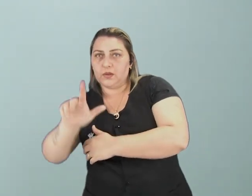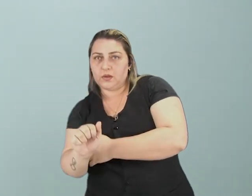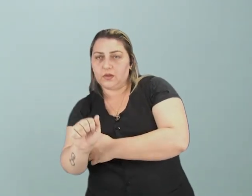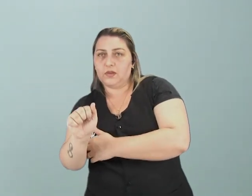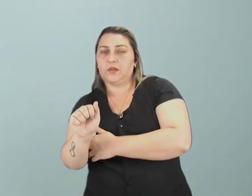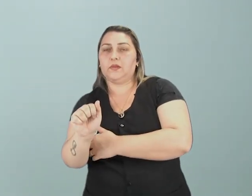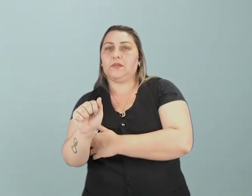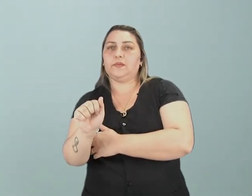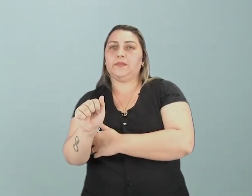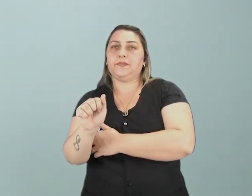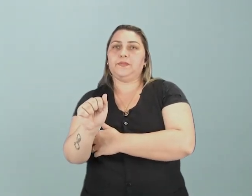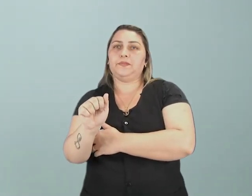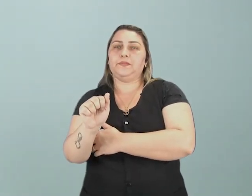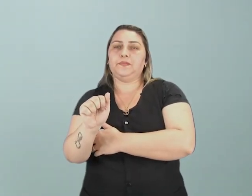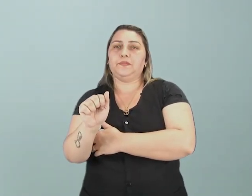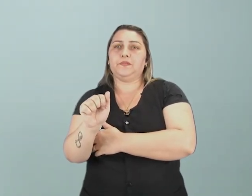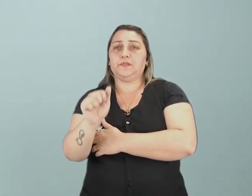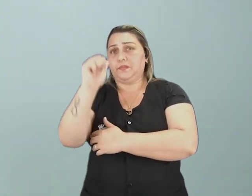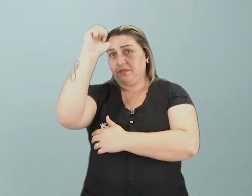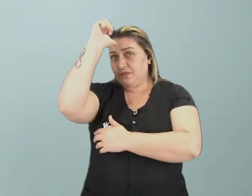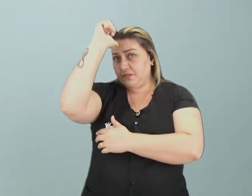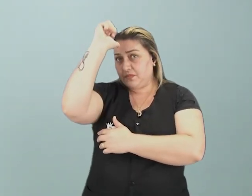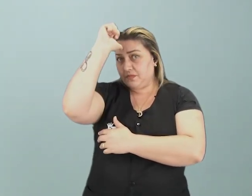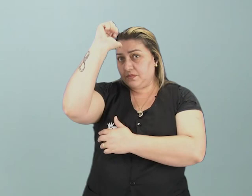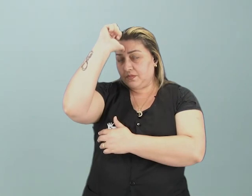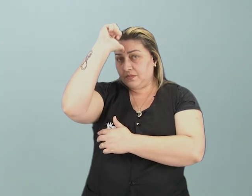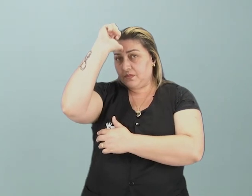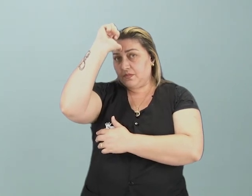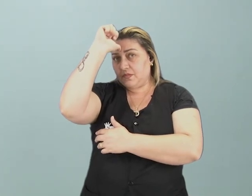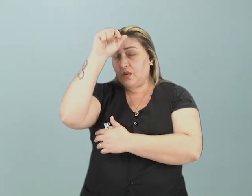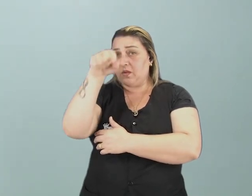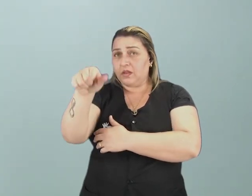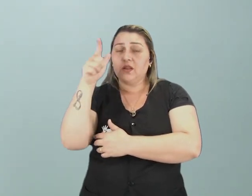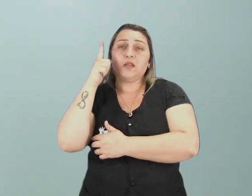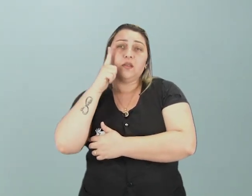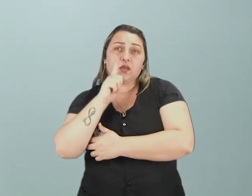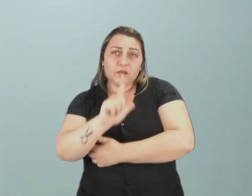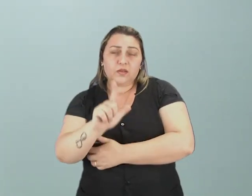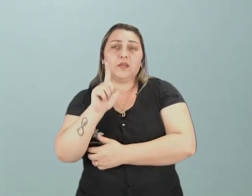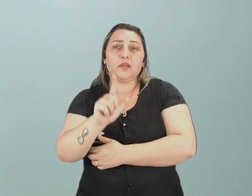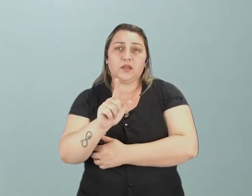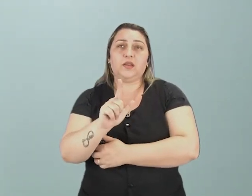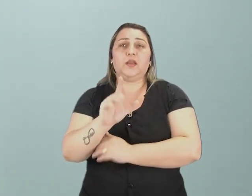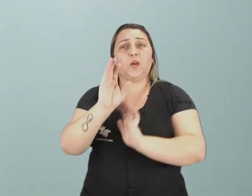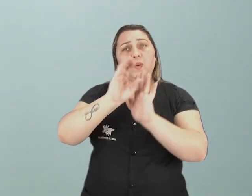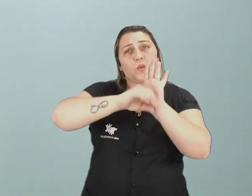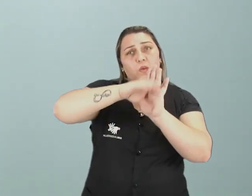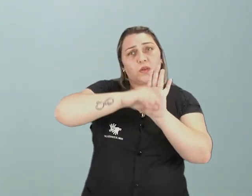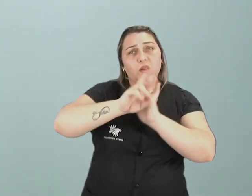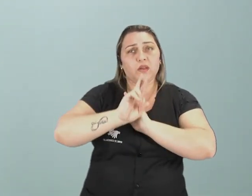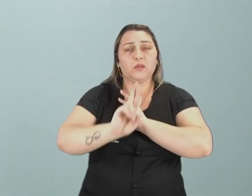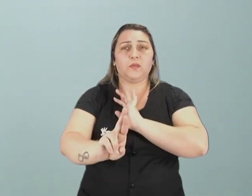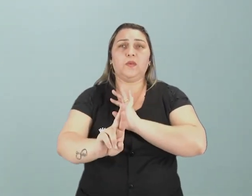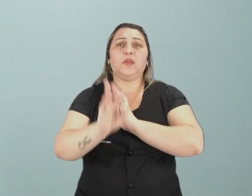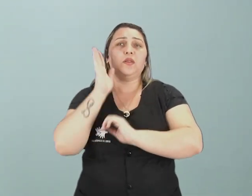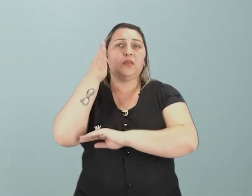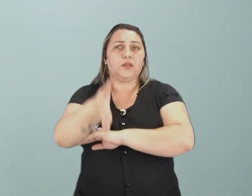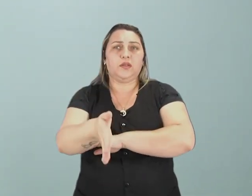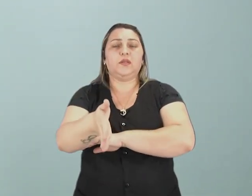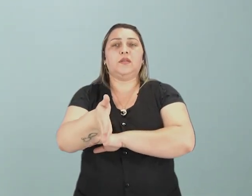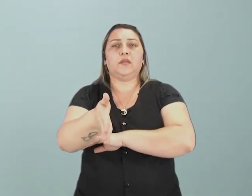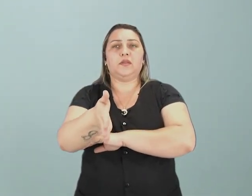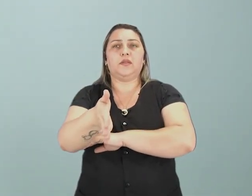Sul, da Índia, tá? Você conseguia, com certos conceitos, responder